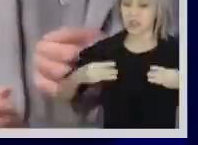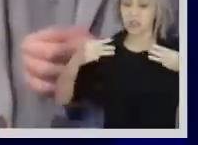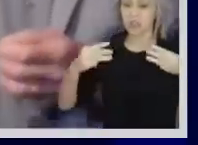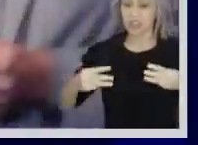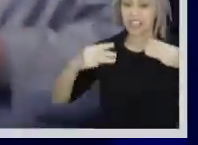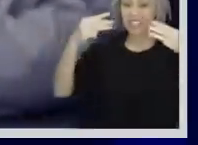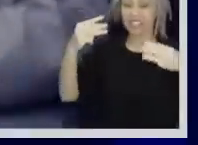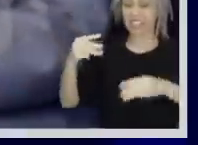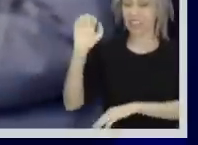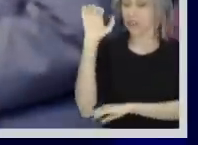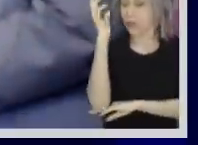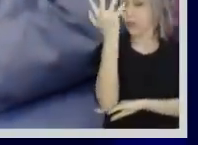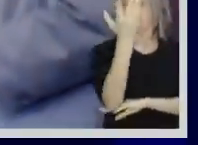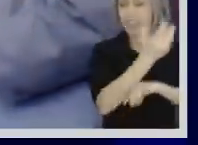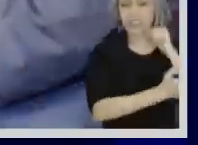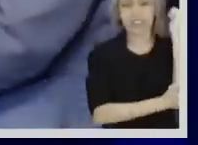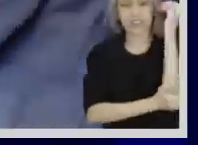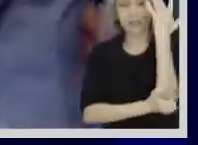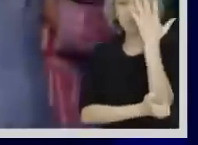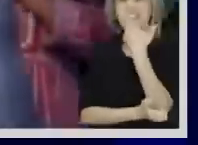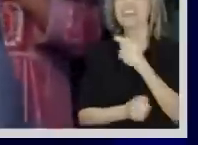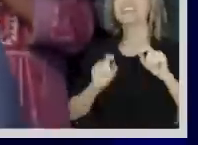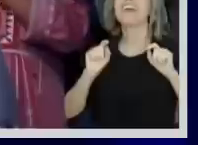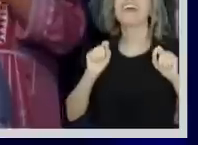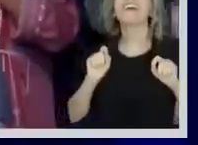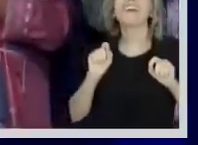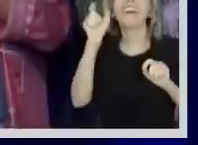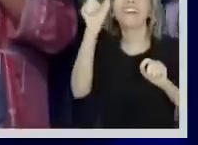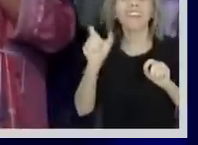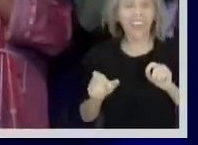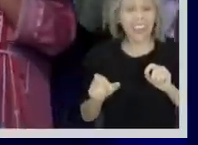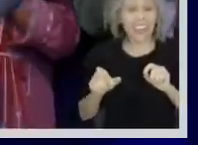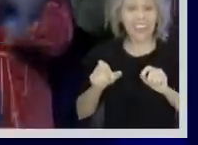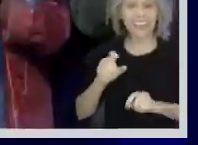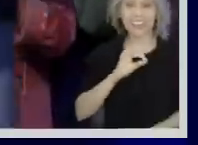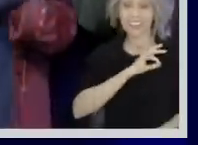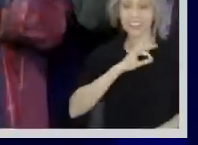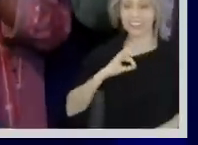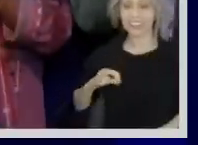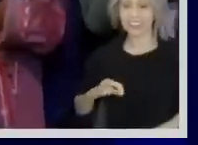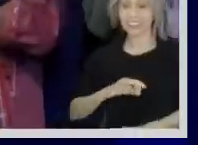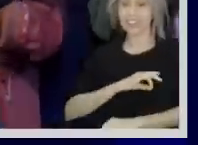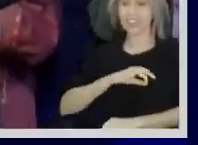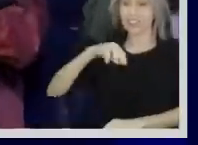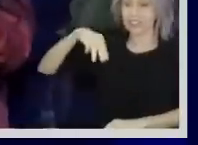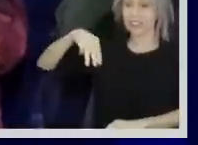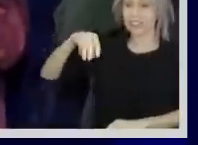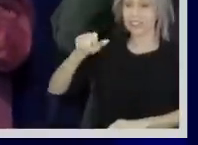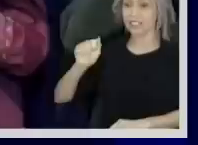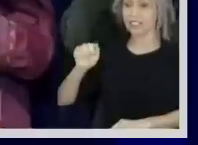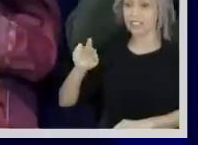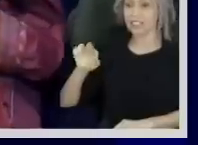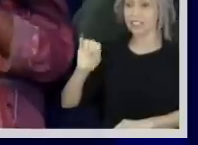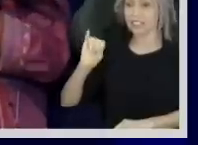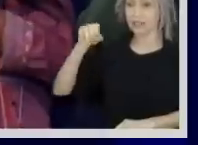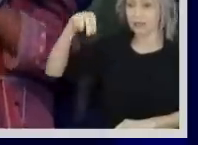intervenção estatal, e para o meu ver, ela sim vai perder força ao longo do tempo ou vai se aliar de vez ao PT. Tá, e você em casa